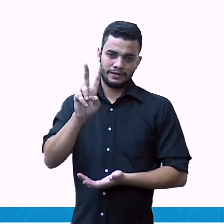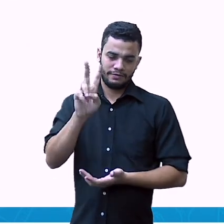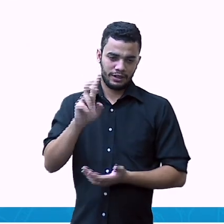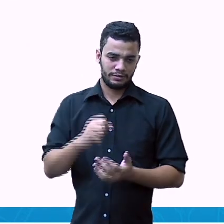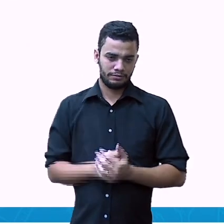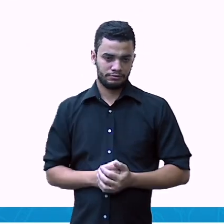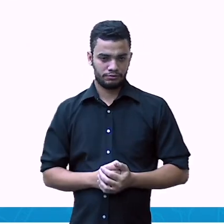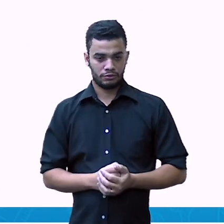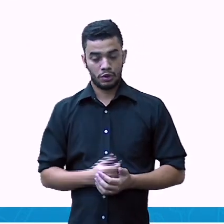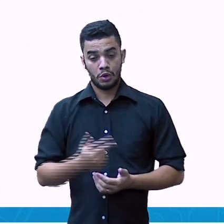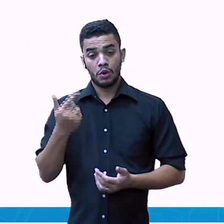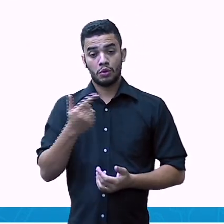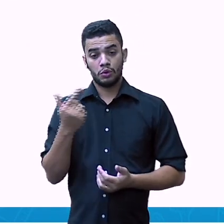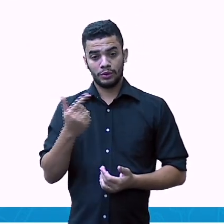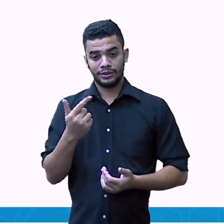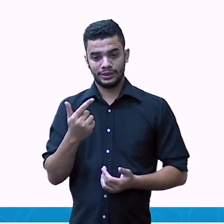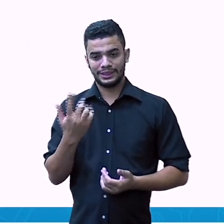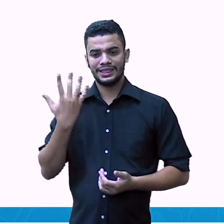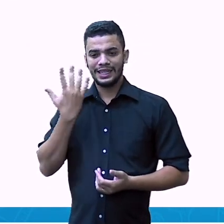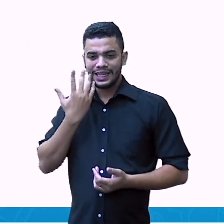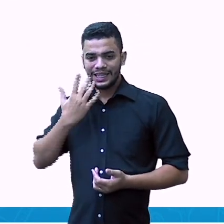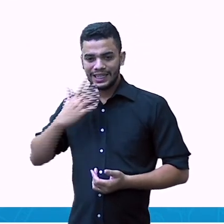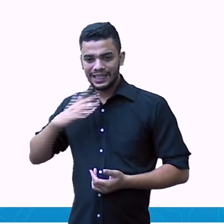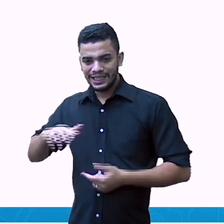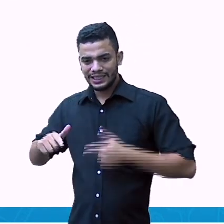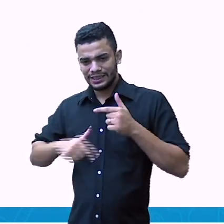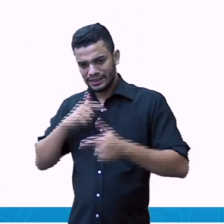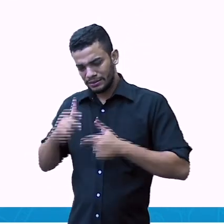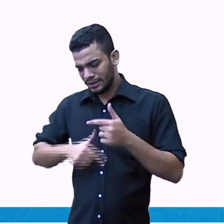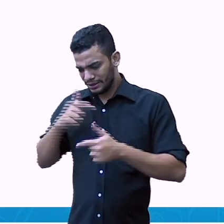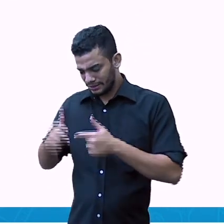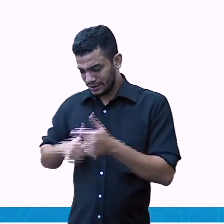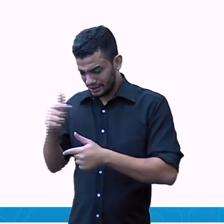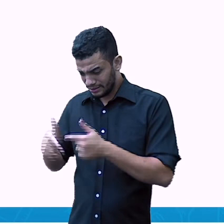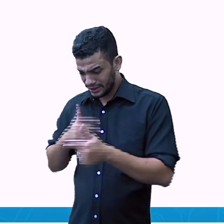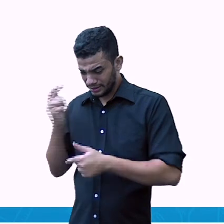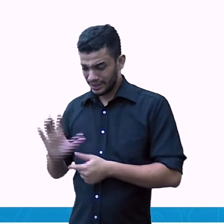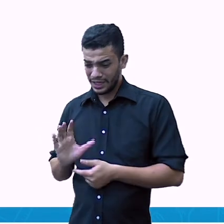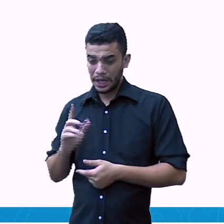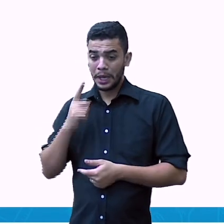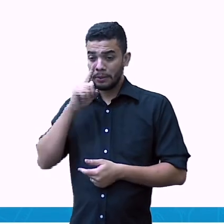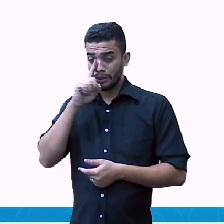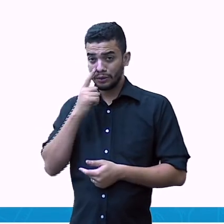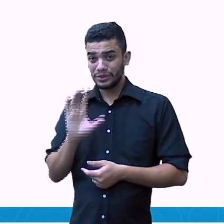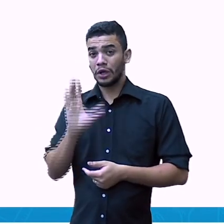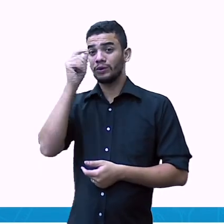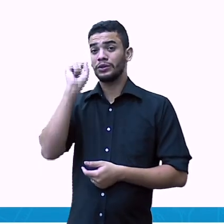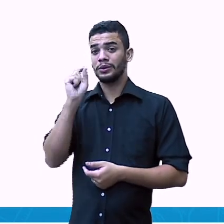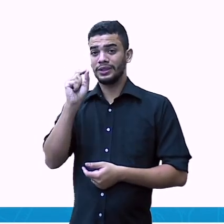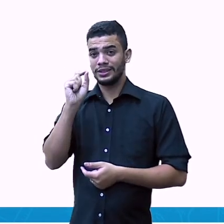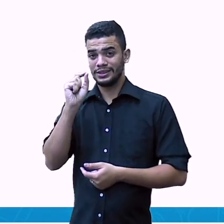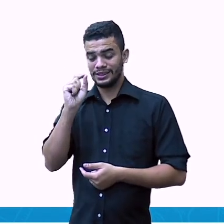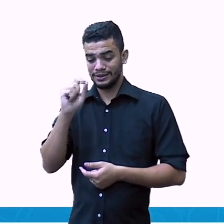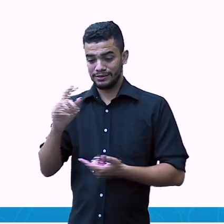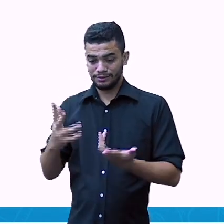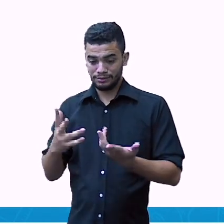2. Crianças que trabalham ficam suscetíveis a acidentes, lesões e